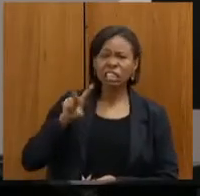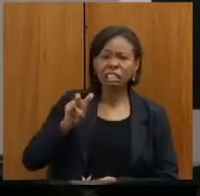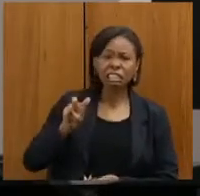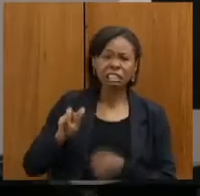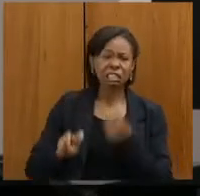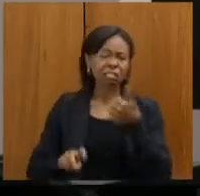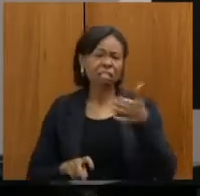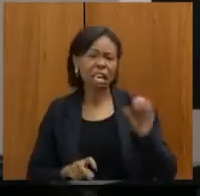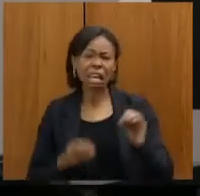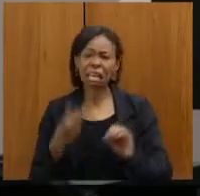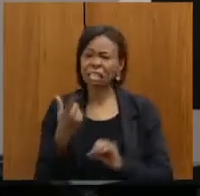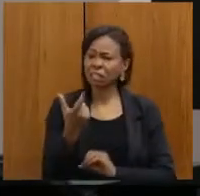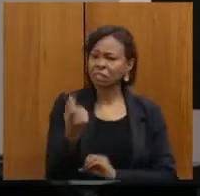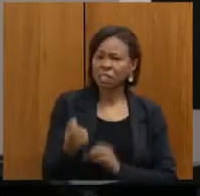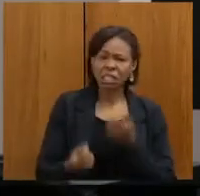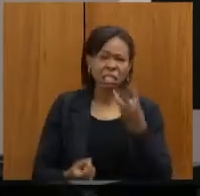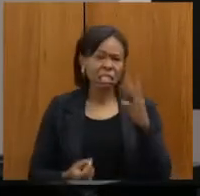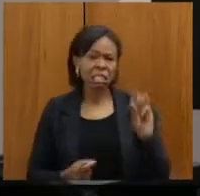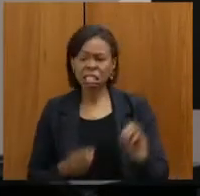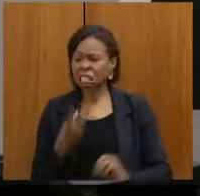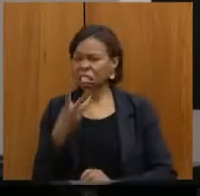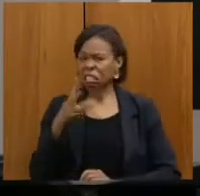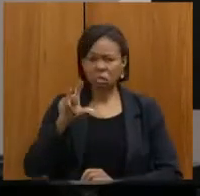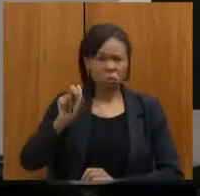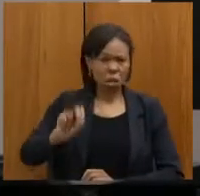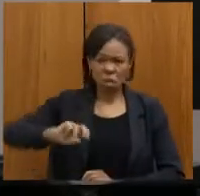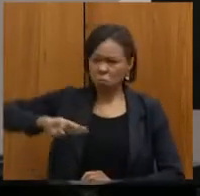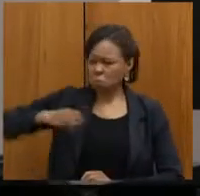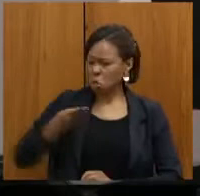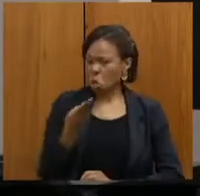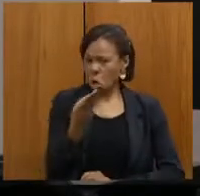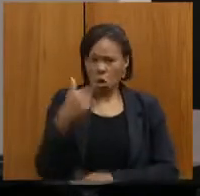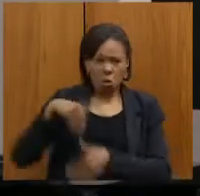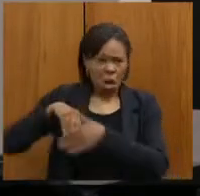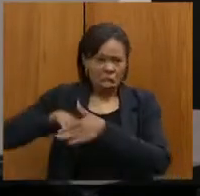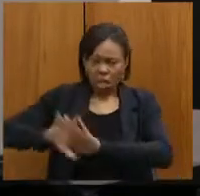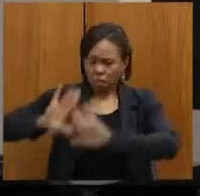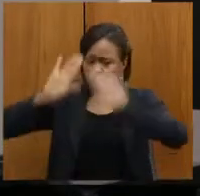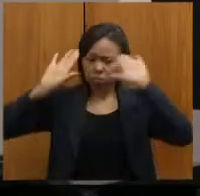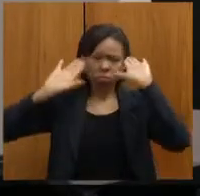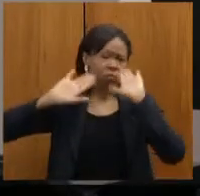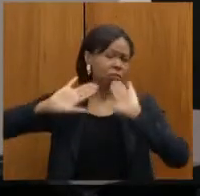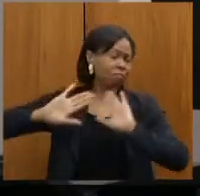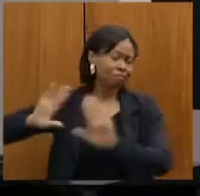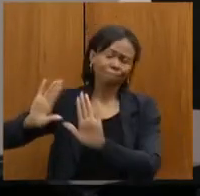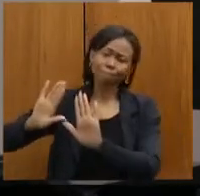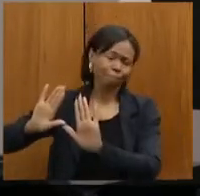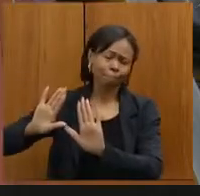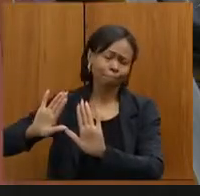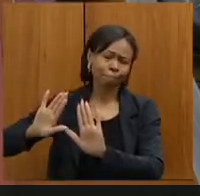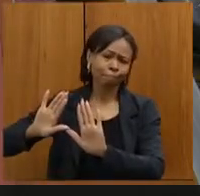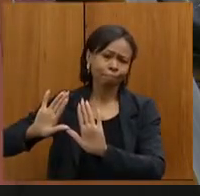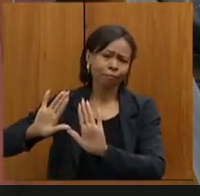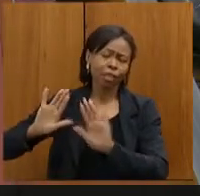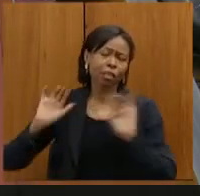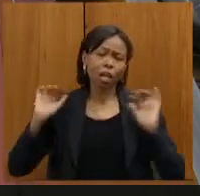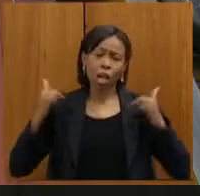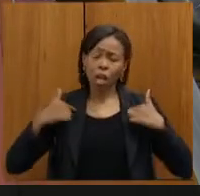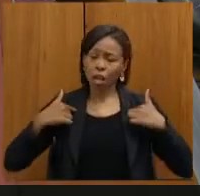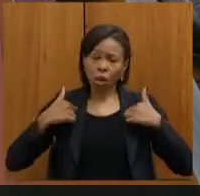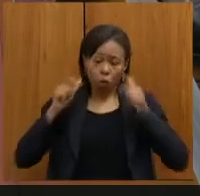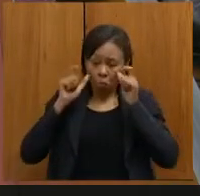tem vídeo Você tem 30 só que você tem 50 se você tem milhões se não me interessa e não deve me interessar